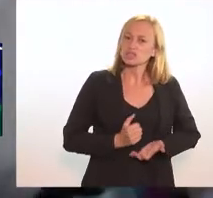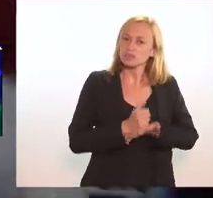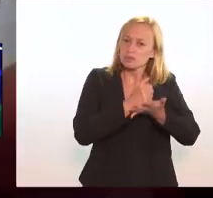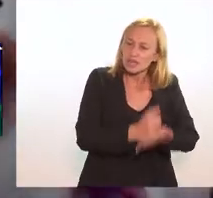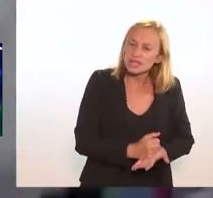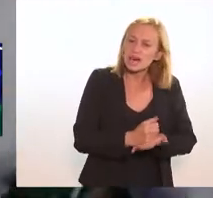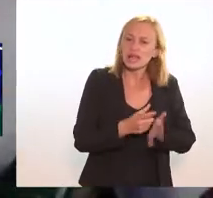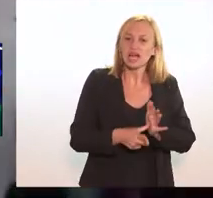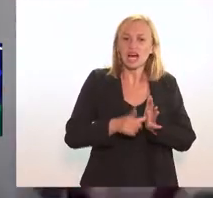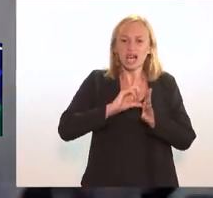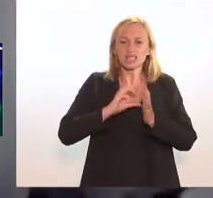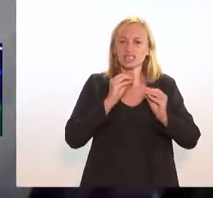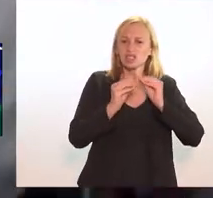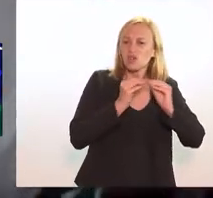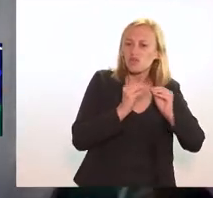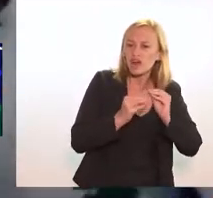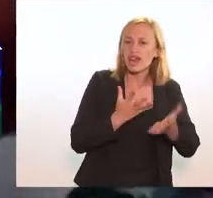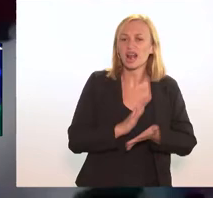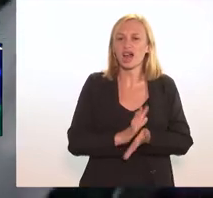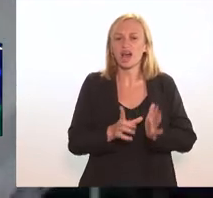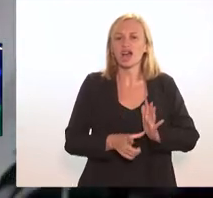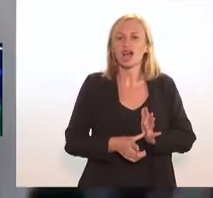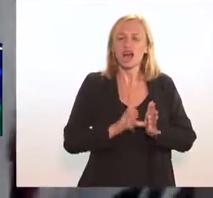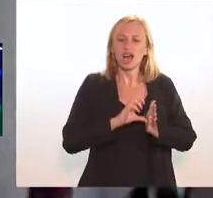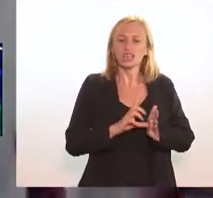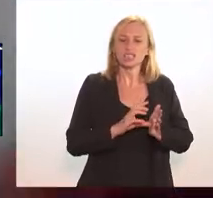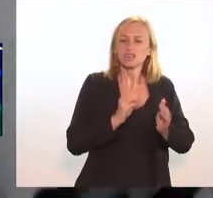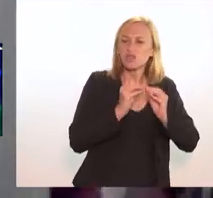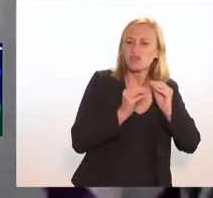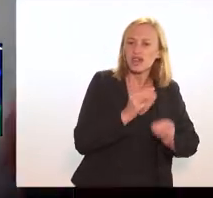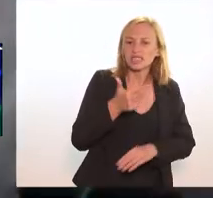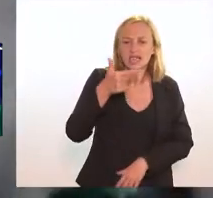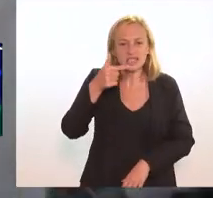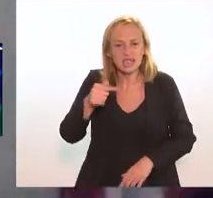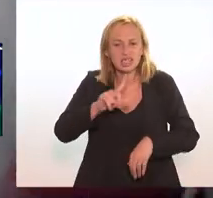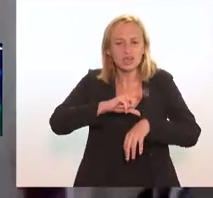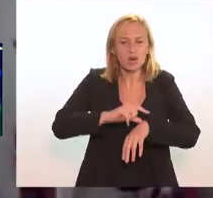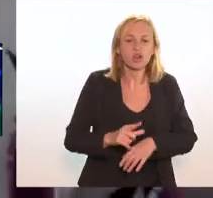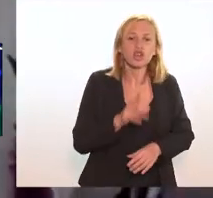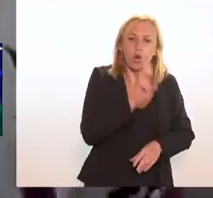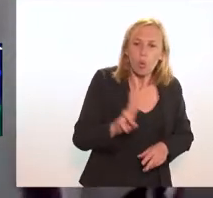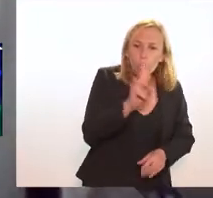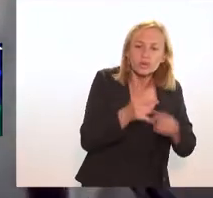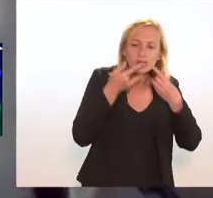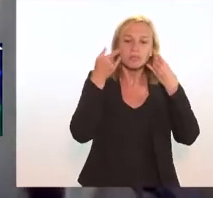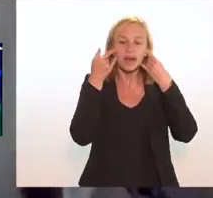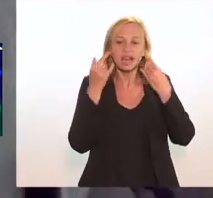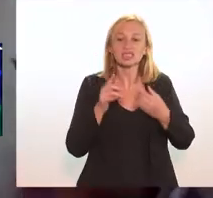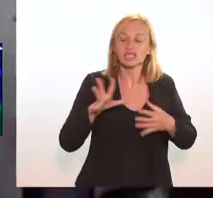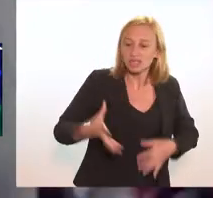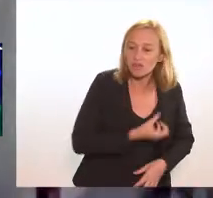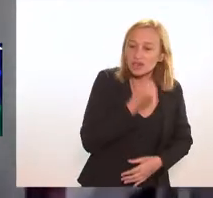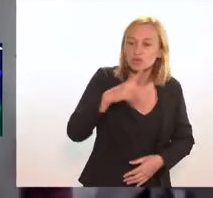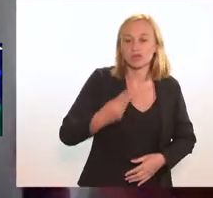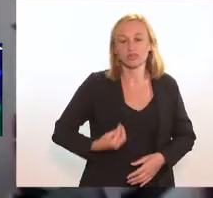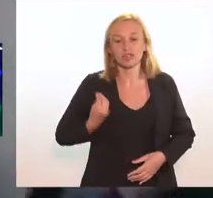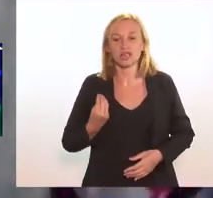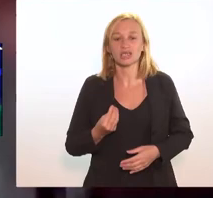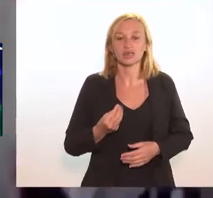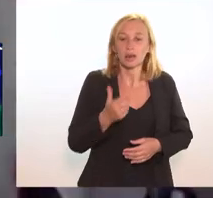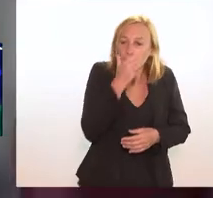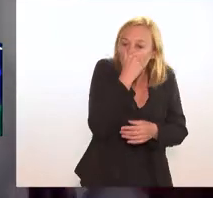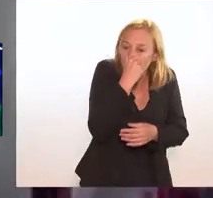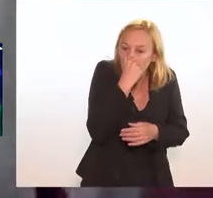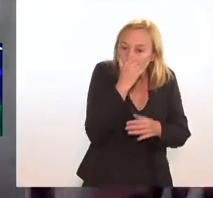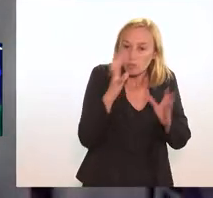antes da novela, da Bibi, antes da novela das sete, uma campanha falando, use a máscara vai te salvar, aglomeração